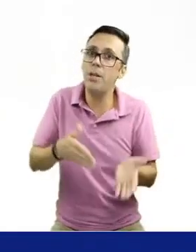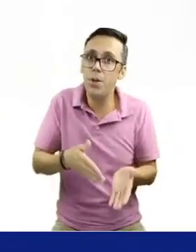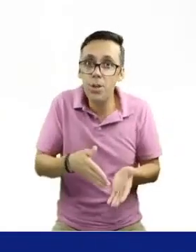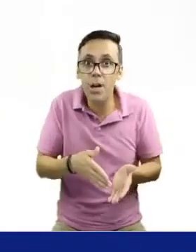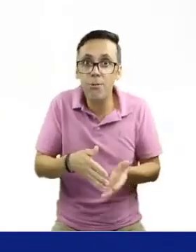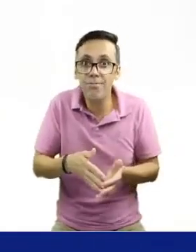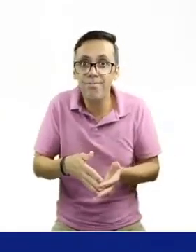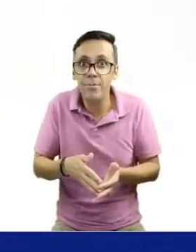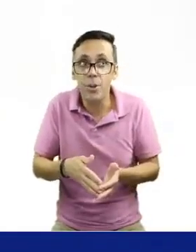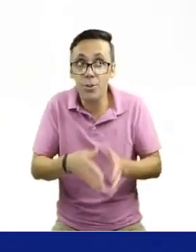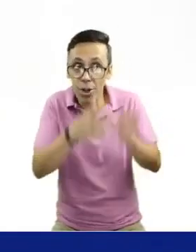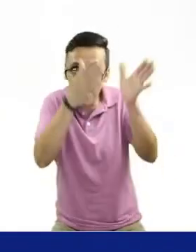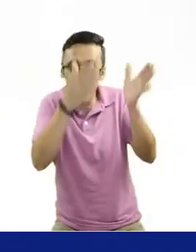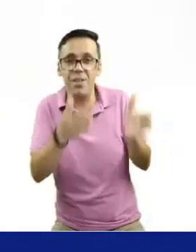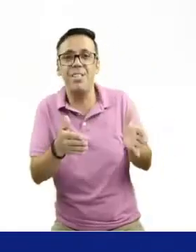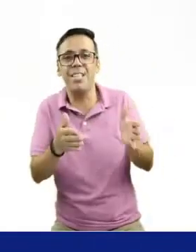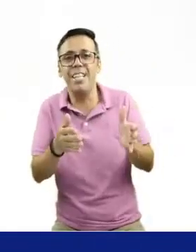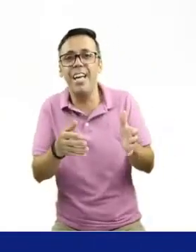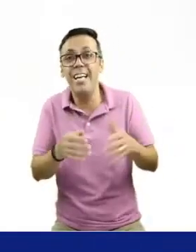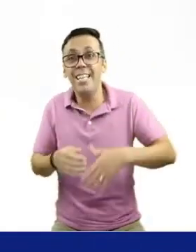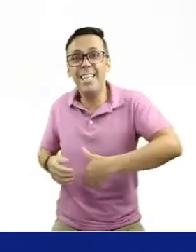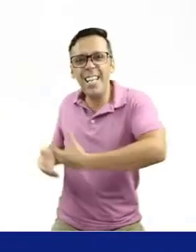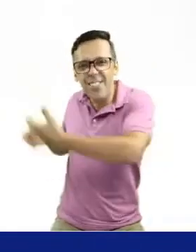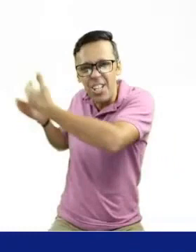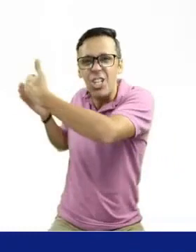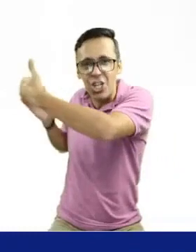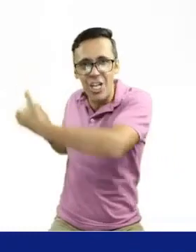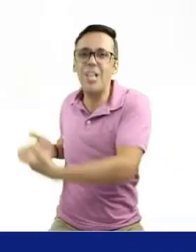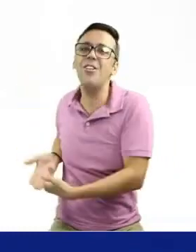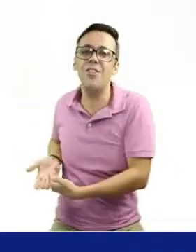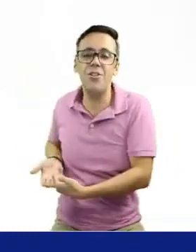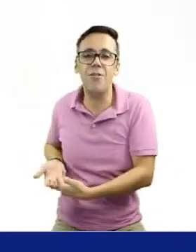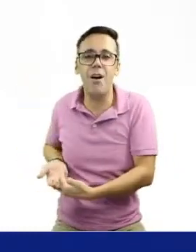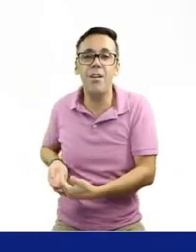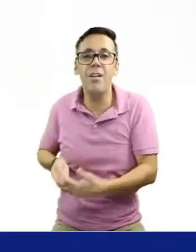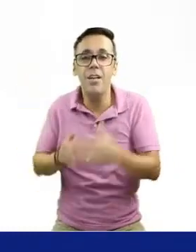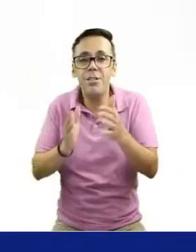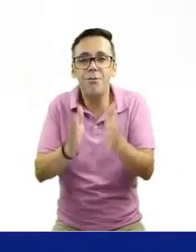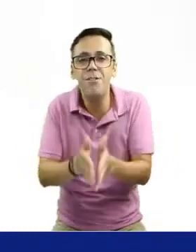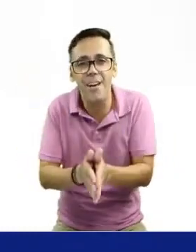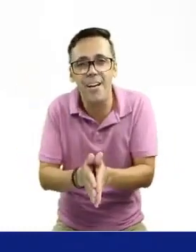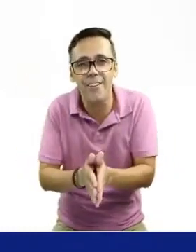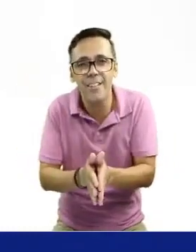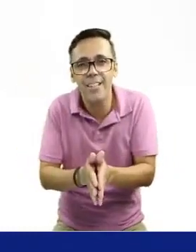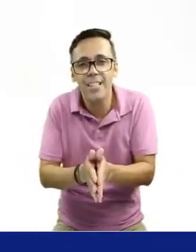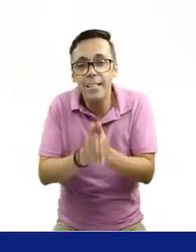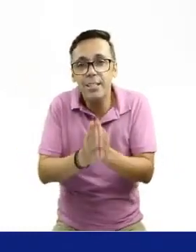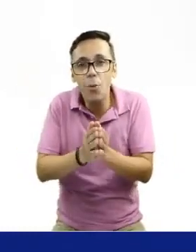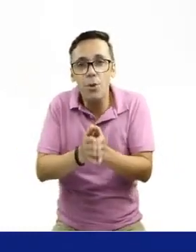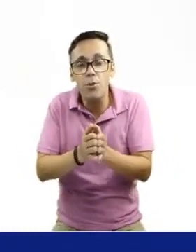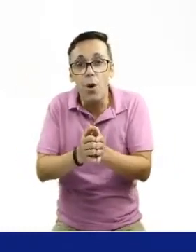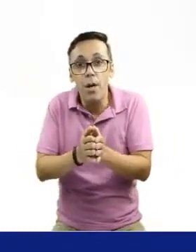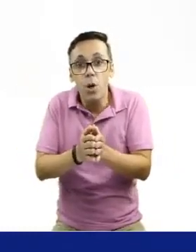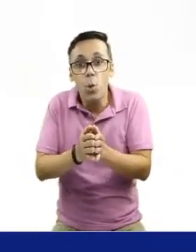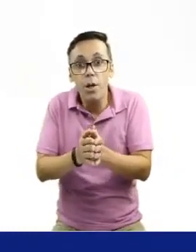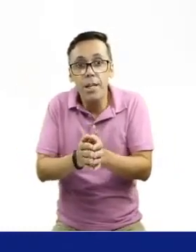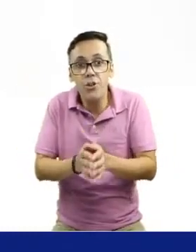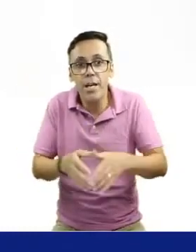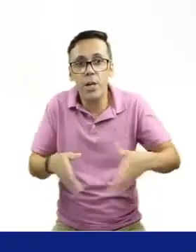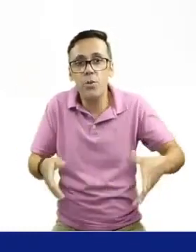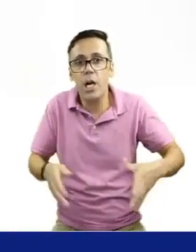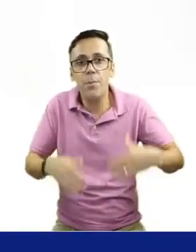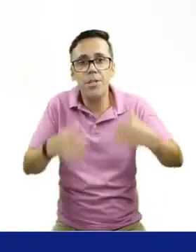então eles não era edital e de nós estamos fazendo aqui né destrinchando esse edital eles não fizeram então o pessoal